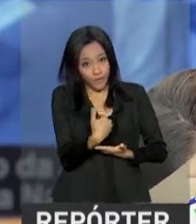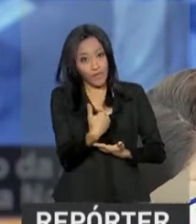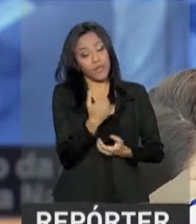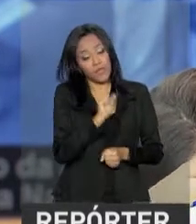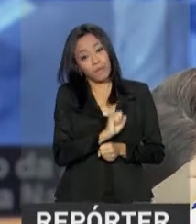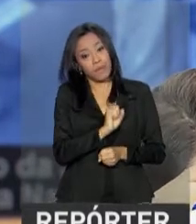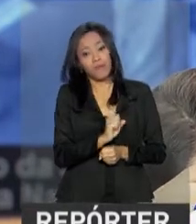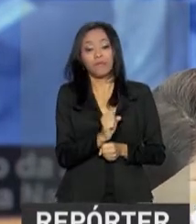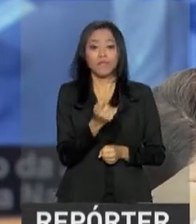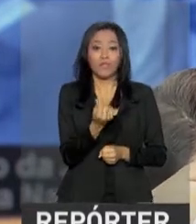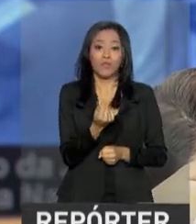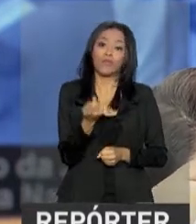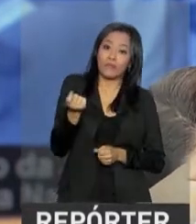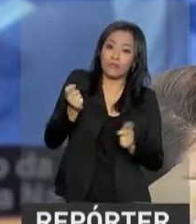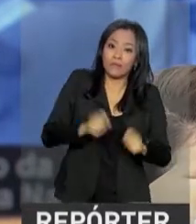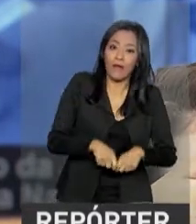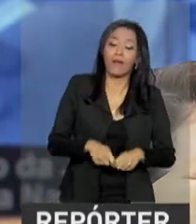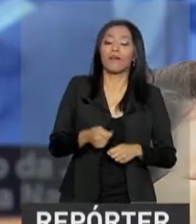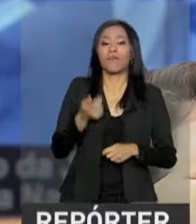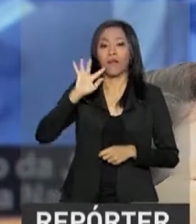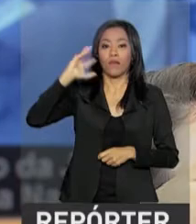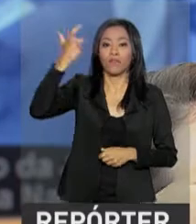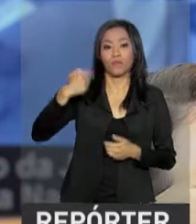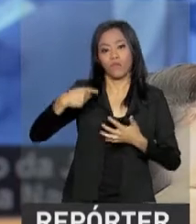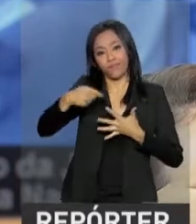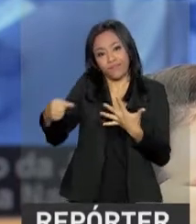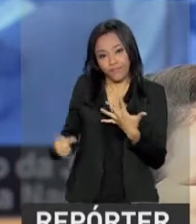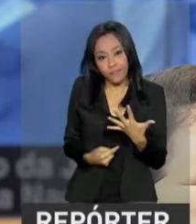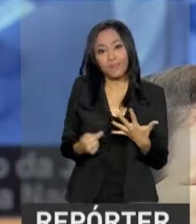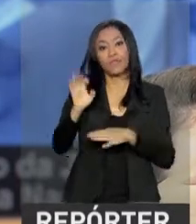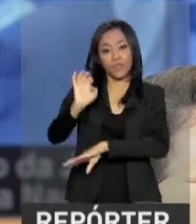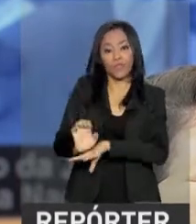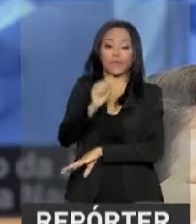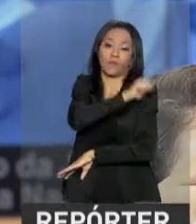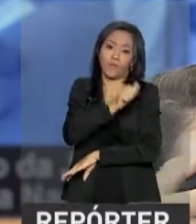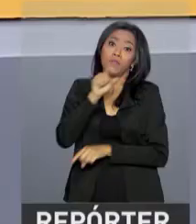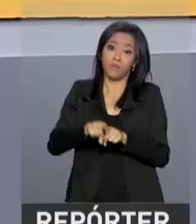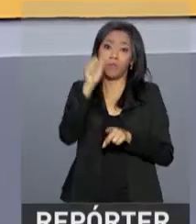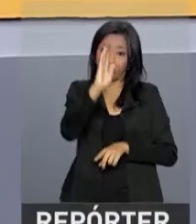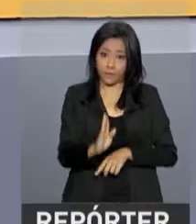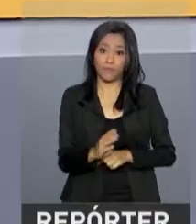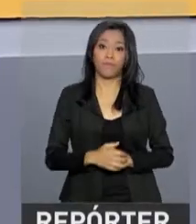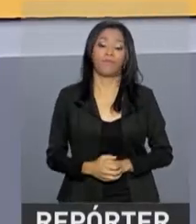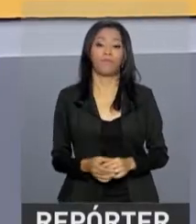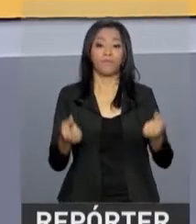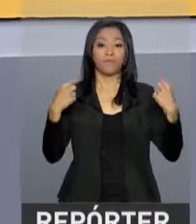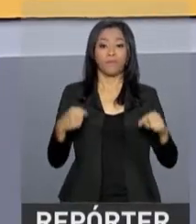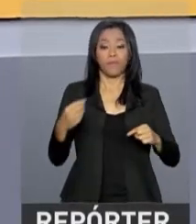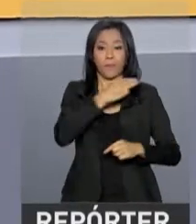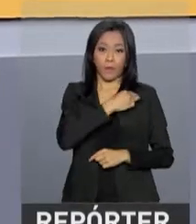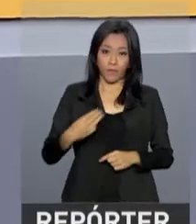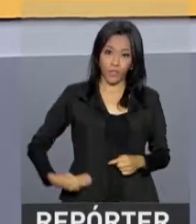espero eu na quantidade necessária para que a gente possa avançar ainda mais no rio de janeiro em todo o brasil o ministro do